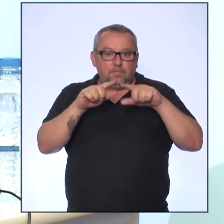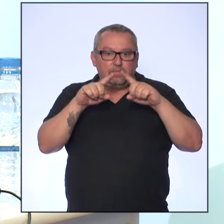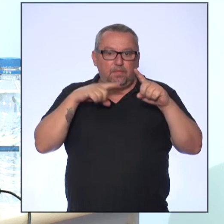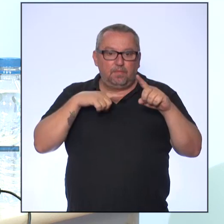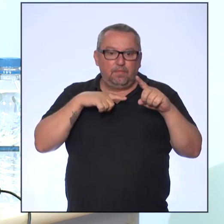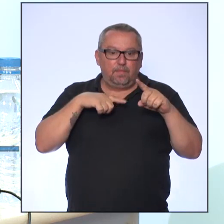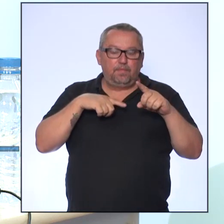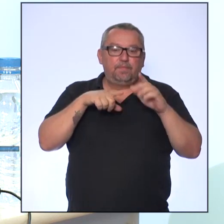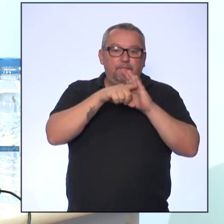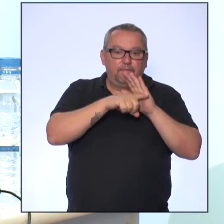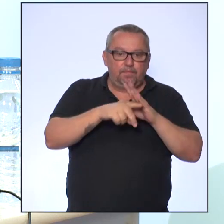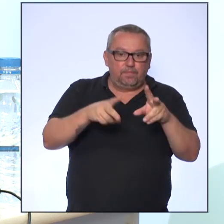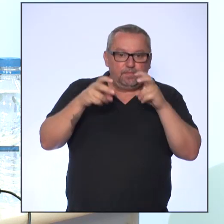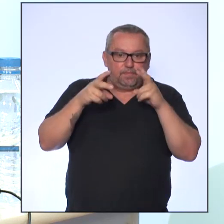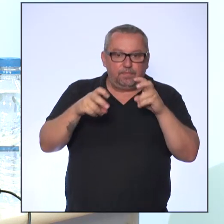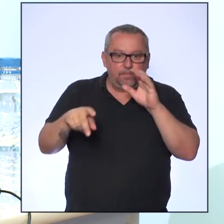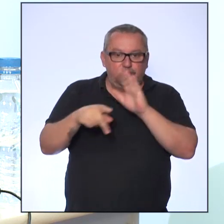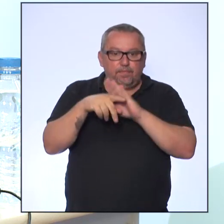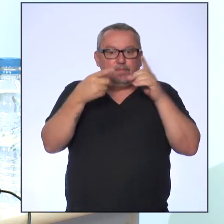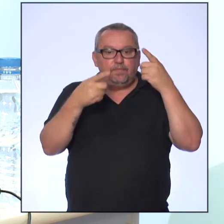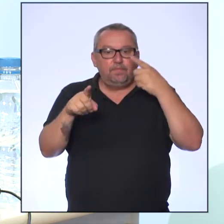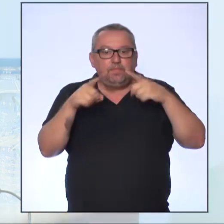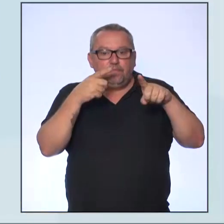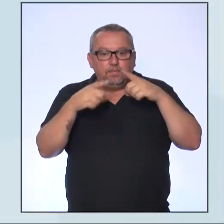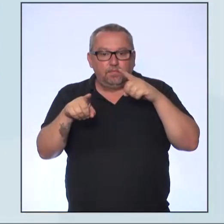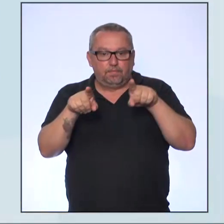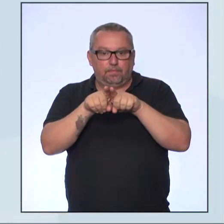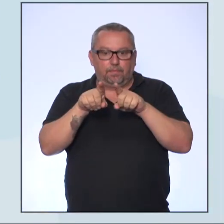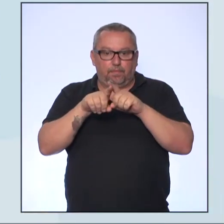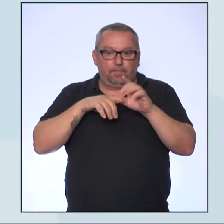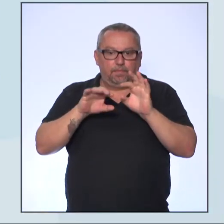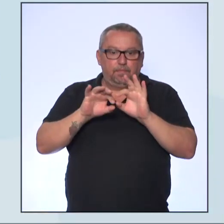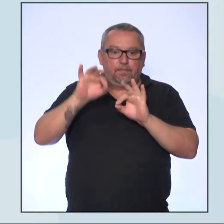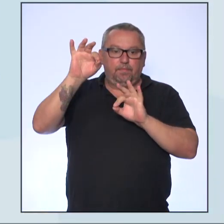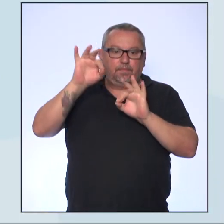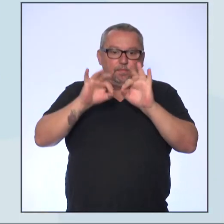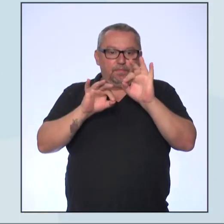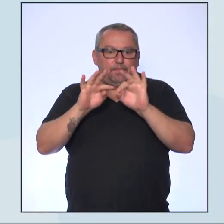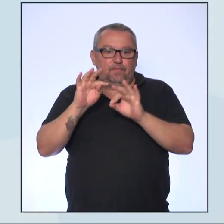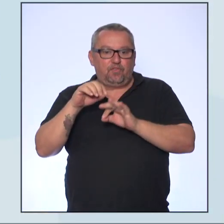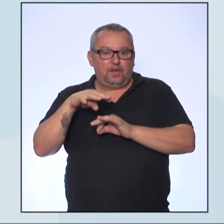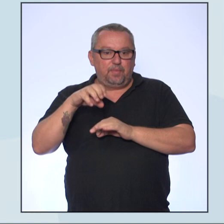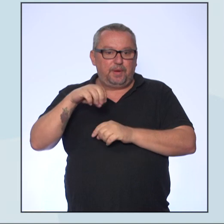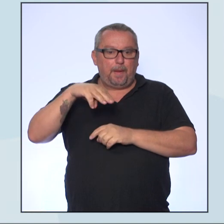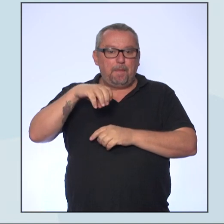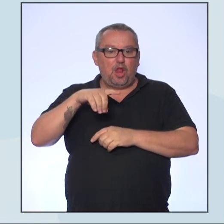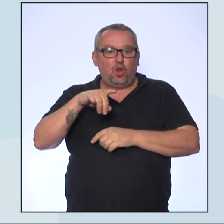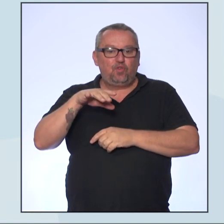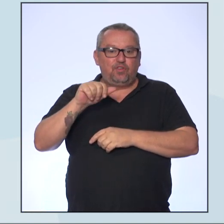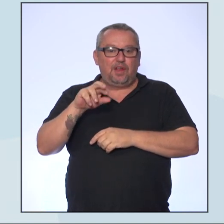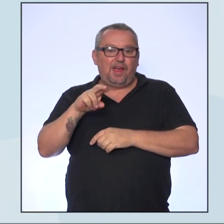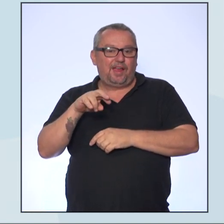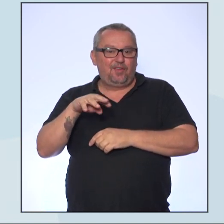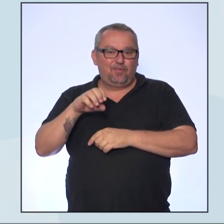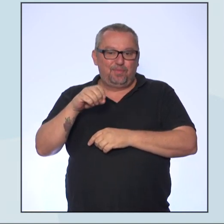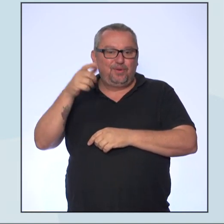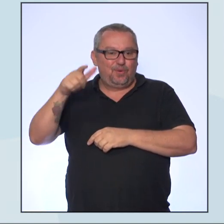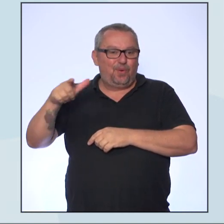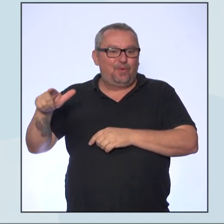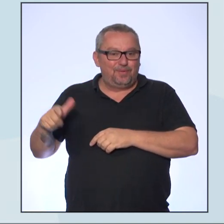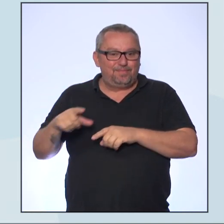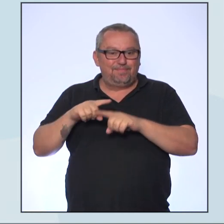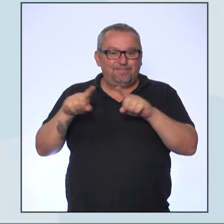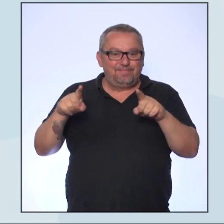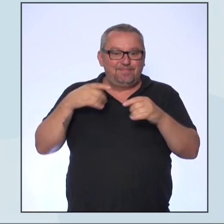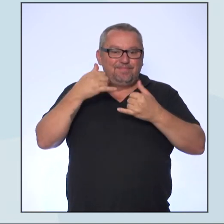explorar e analisar elementos constitutivos da música, altura, intensidade, timbre, melodia, ritmo e entre